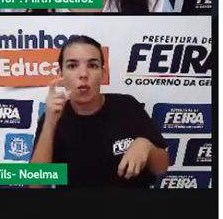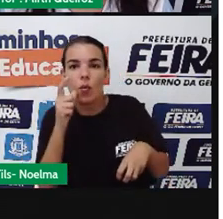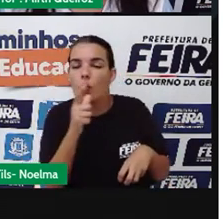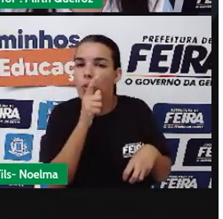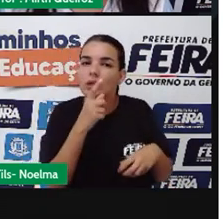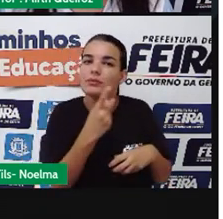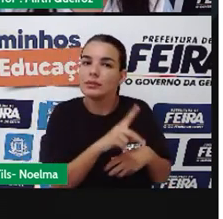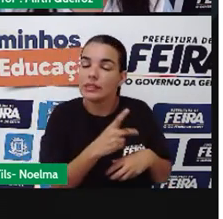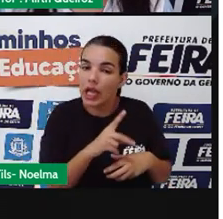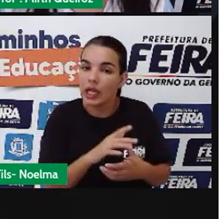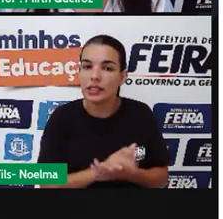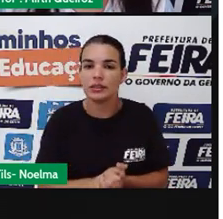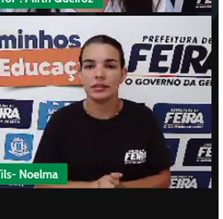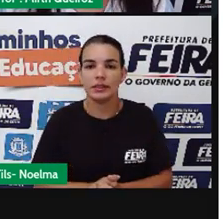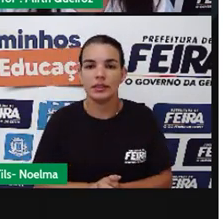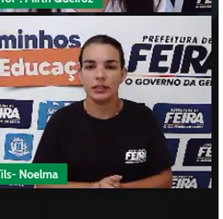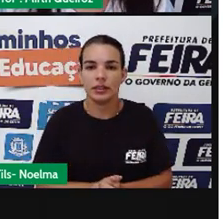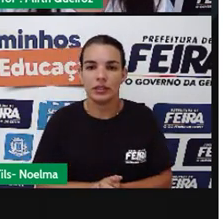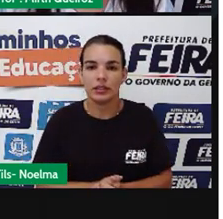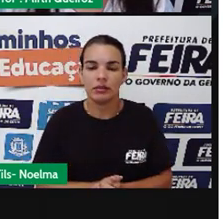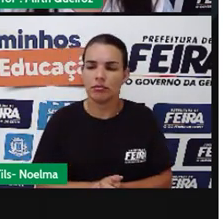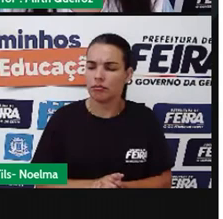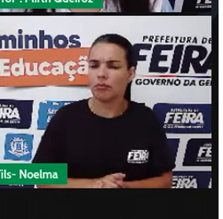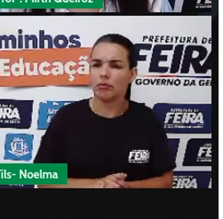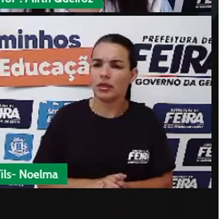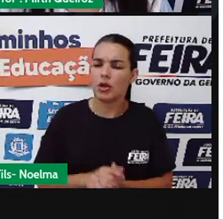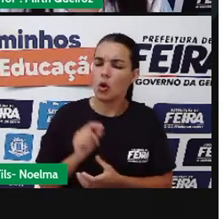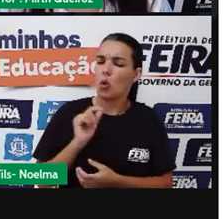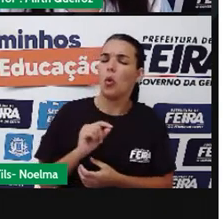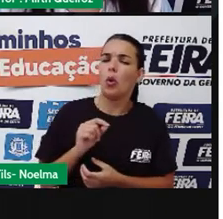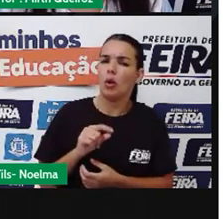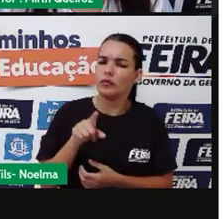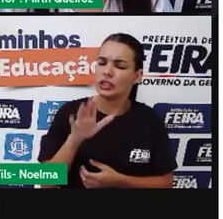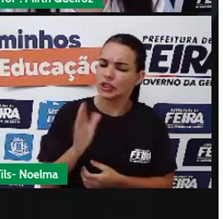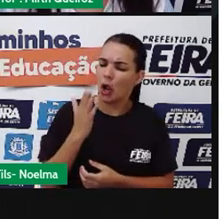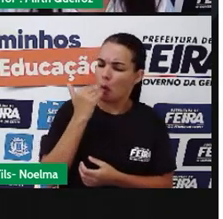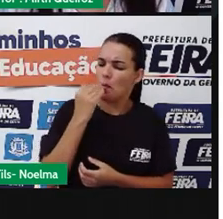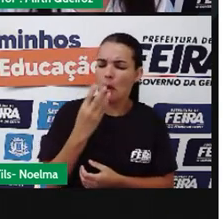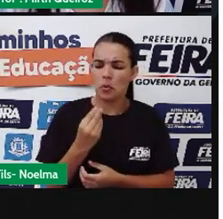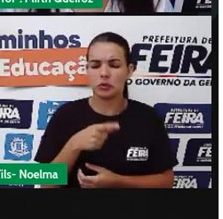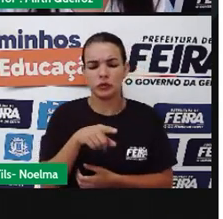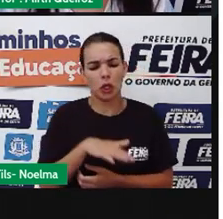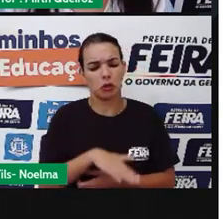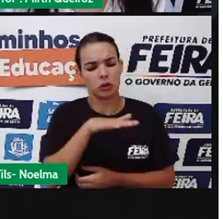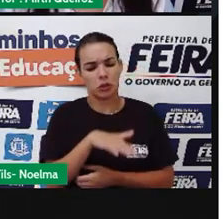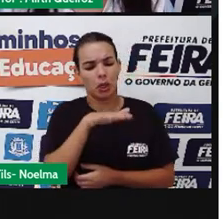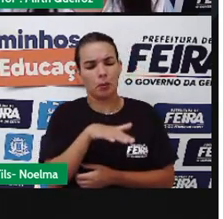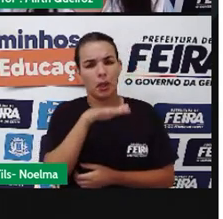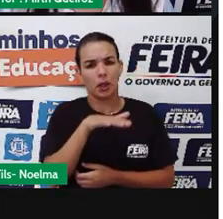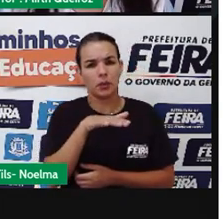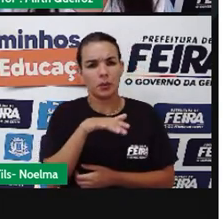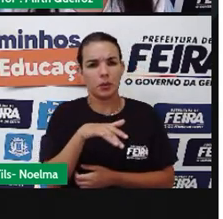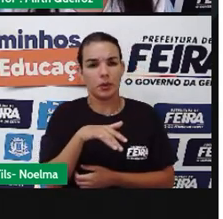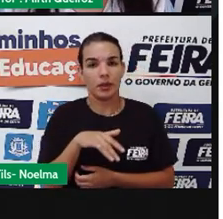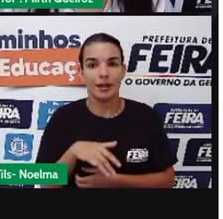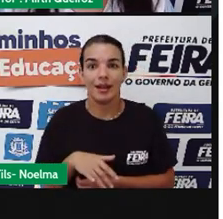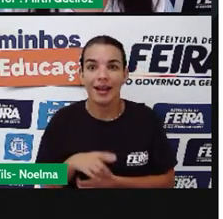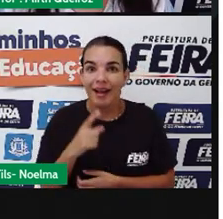dele, né? E ter comido. Ué, você já comeu bastante para o seu tamanho. Então,